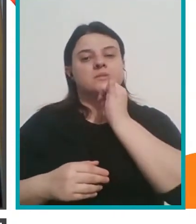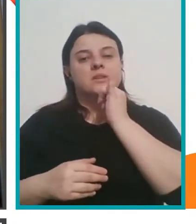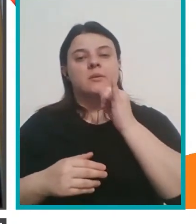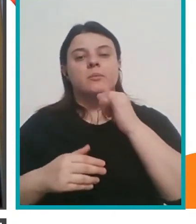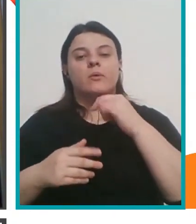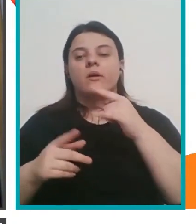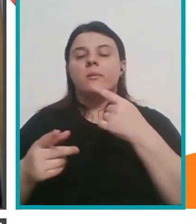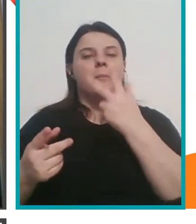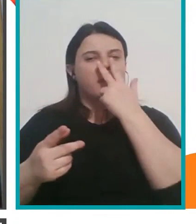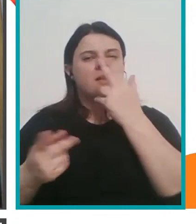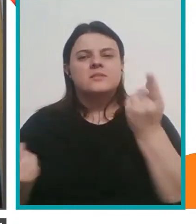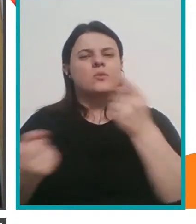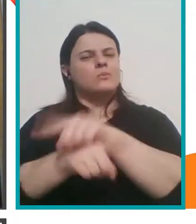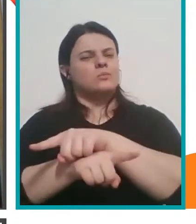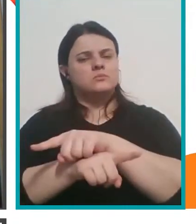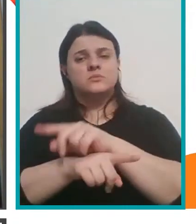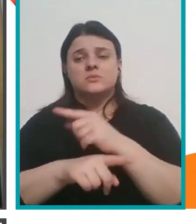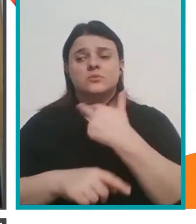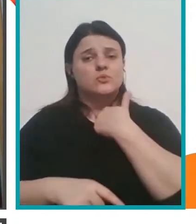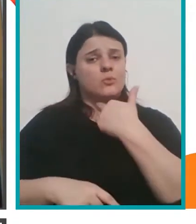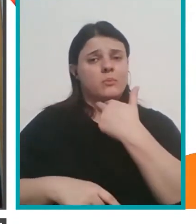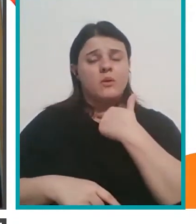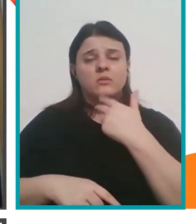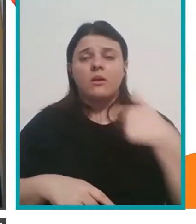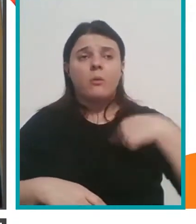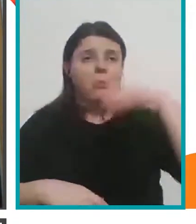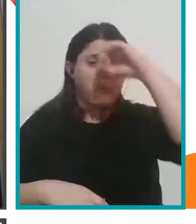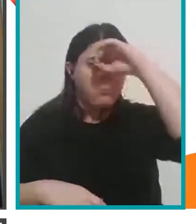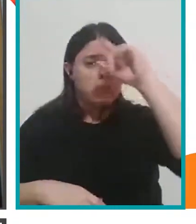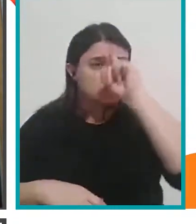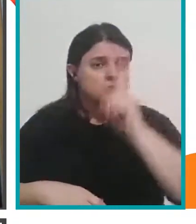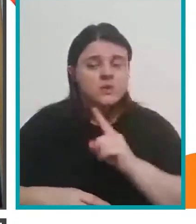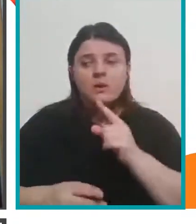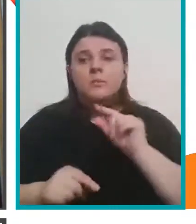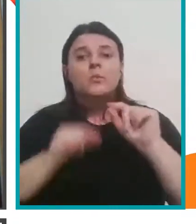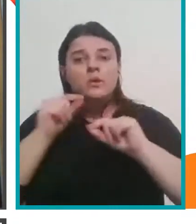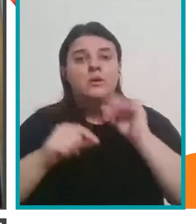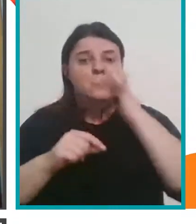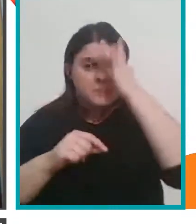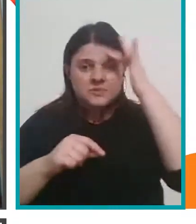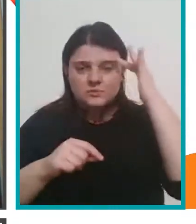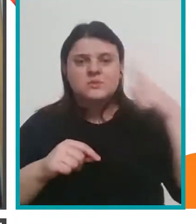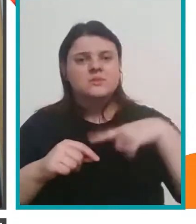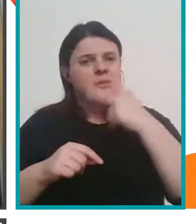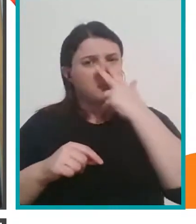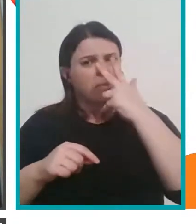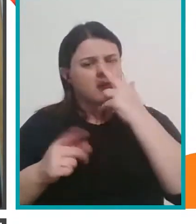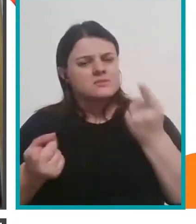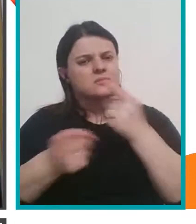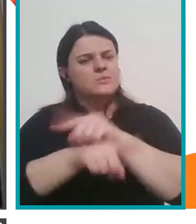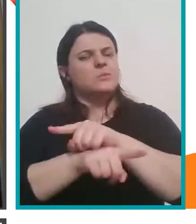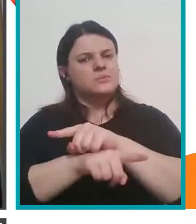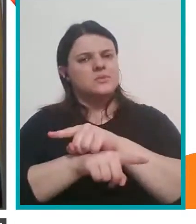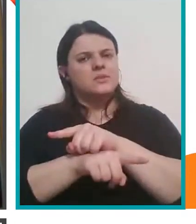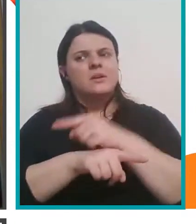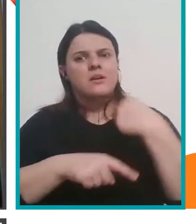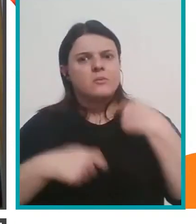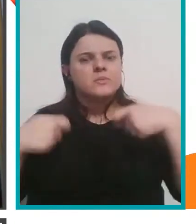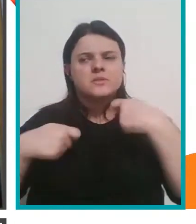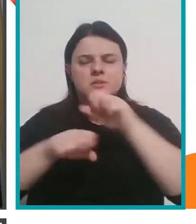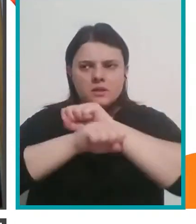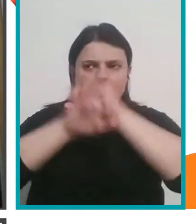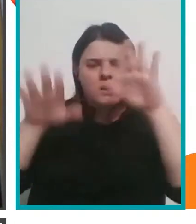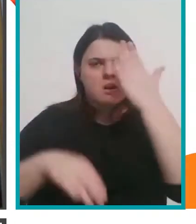na contramão. A gente não pode simplesmente desconhecer os que estão andando na contramão daquilo que é a necessidade